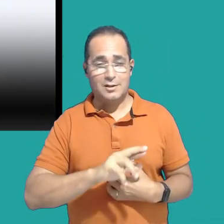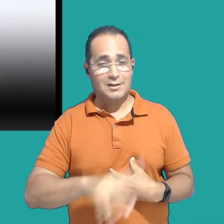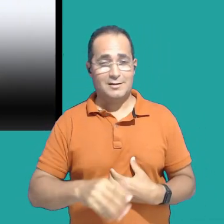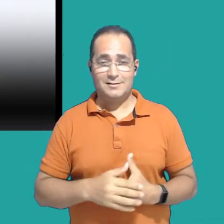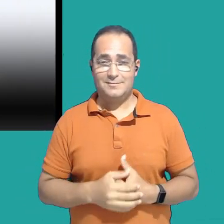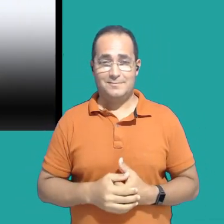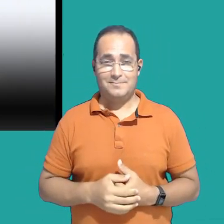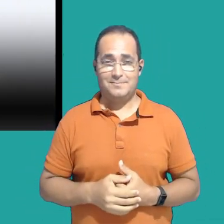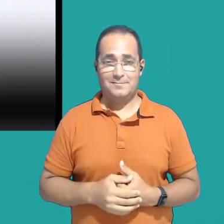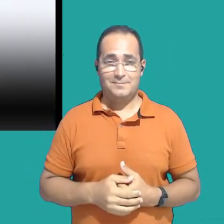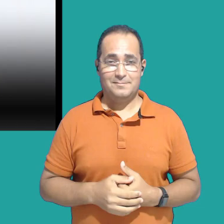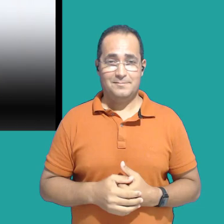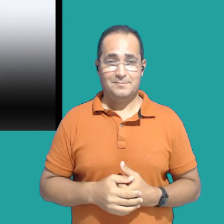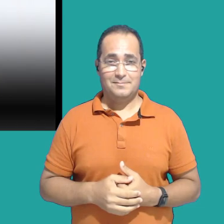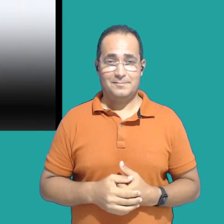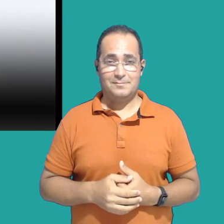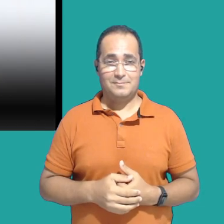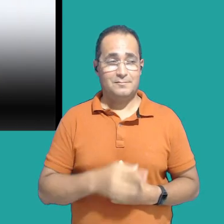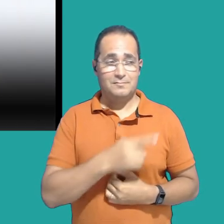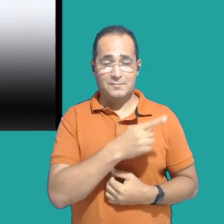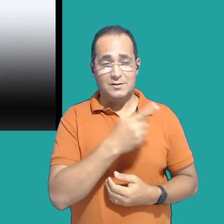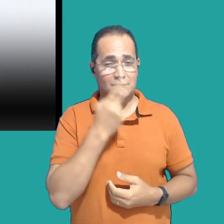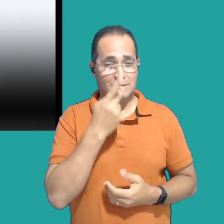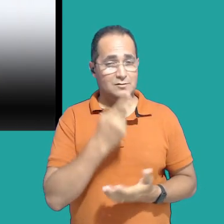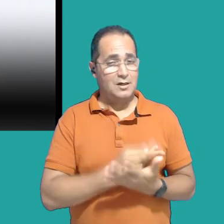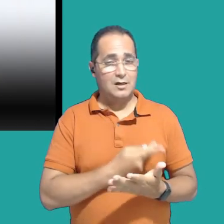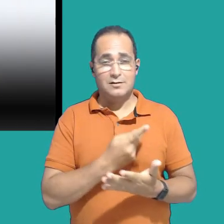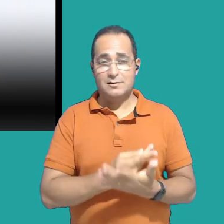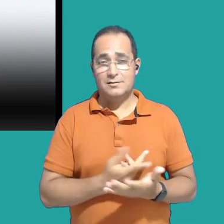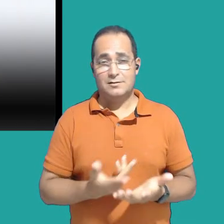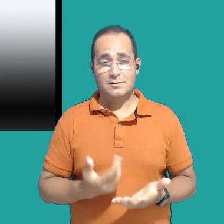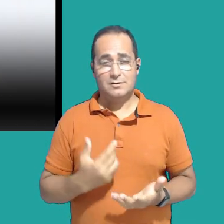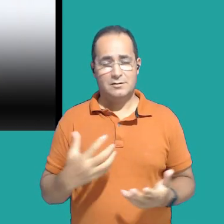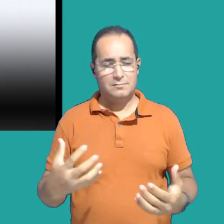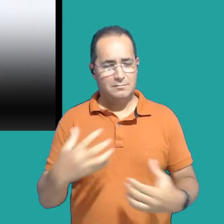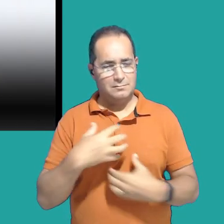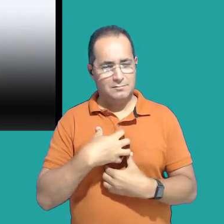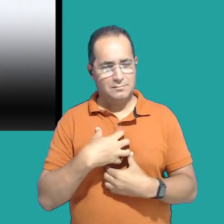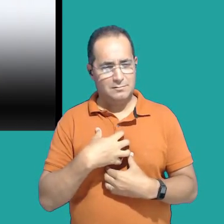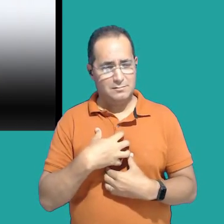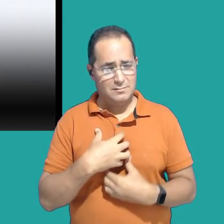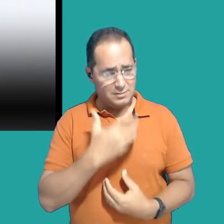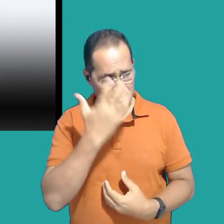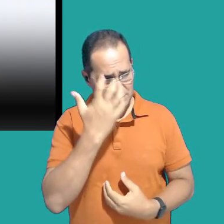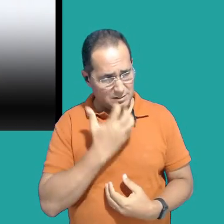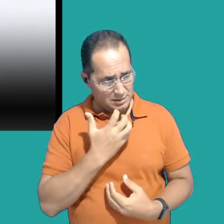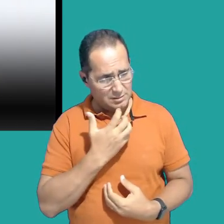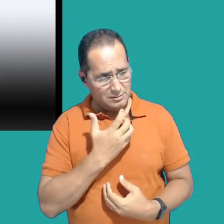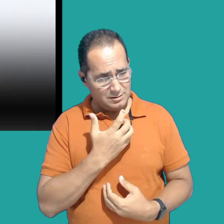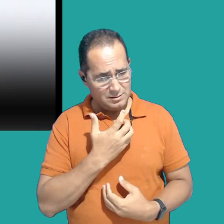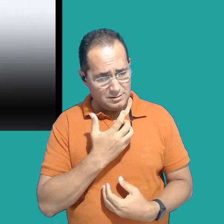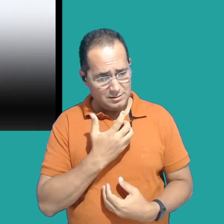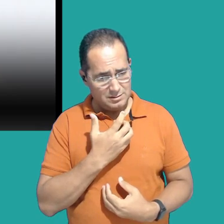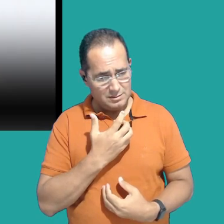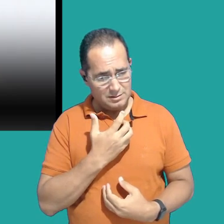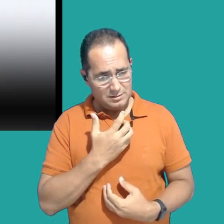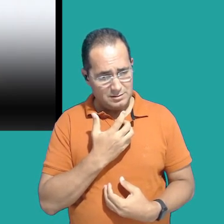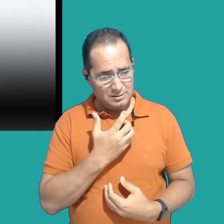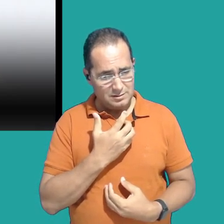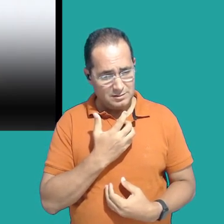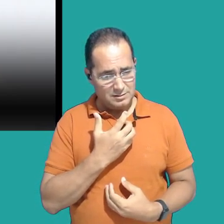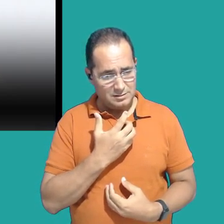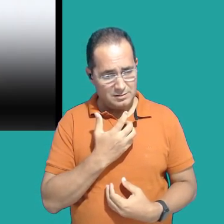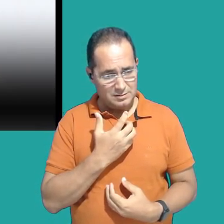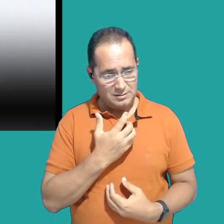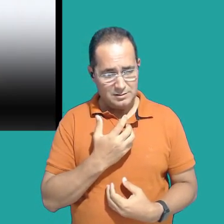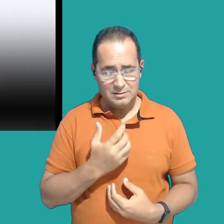acontecia. E, pesado. velho, então isso me afetou de uma forma que eu disse, isso é sério? Aí ela ainda